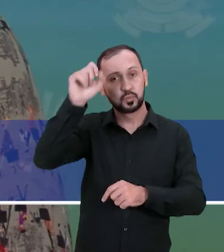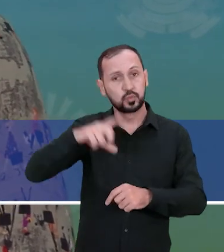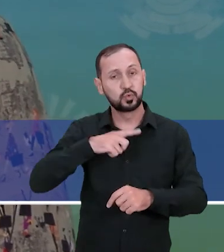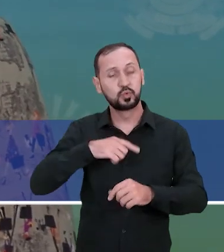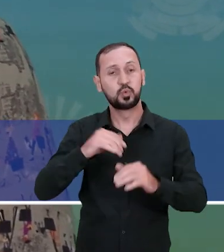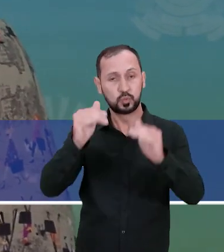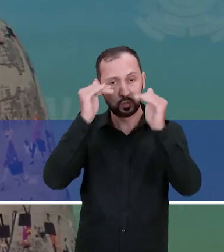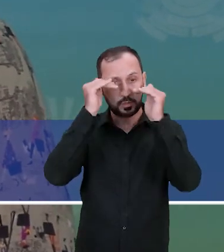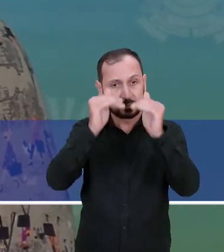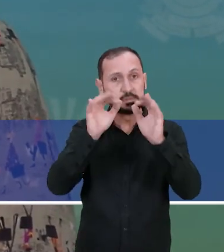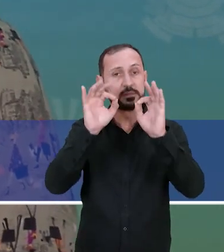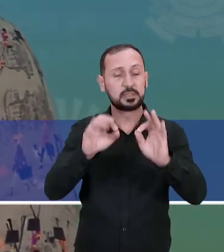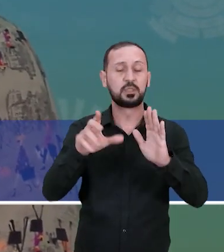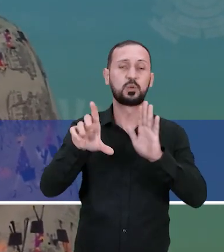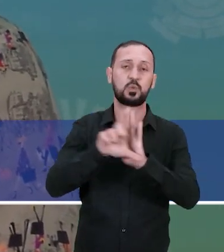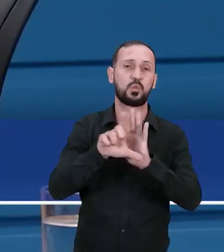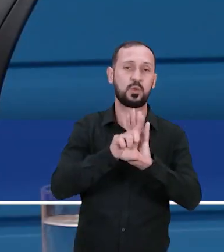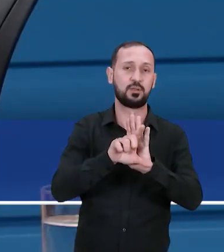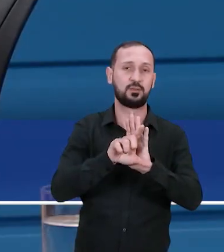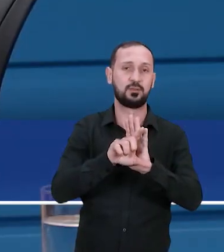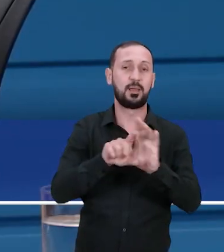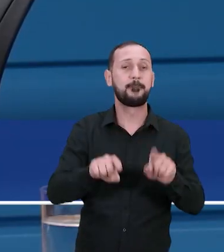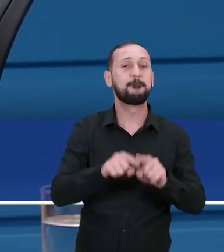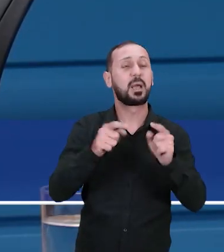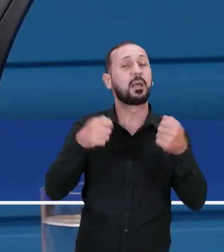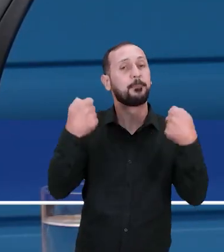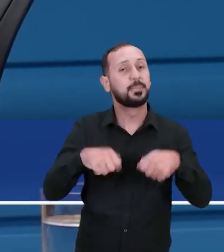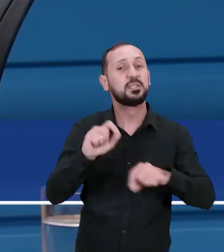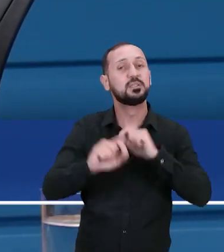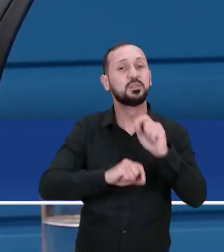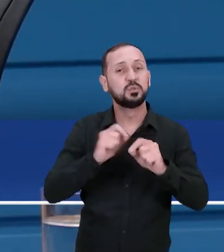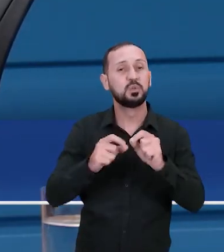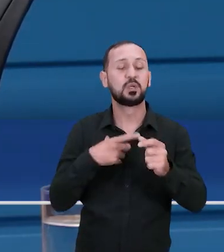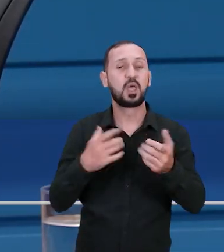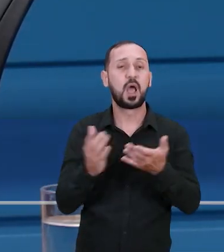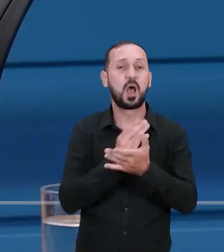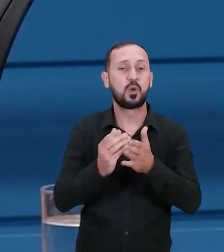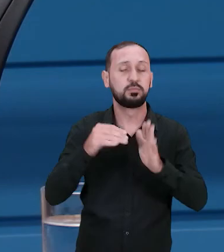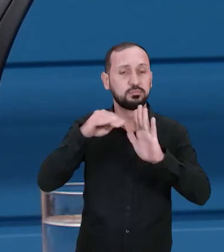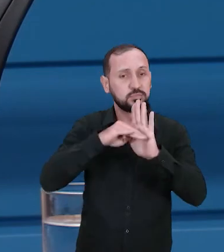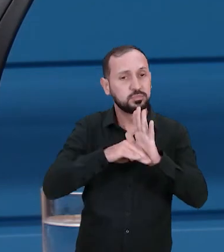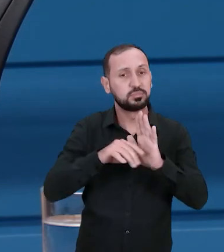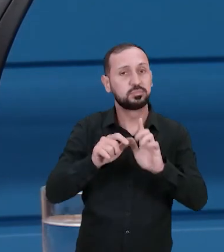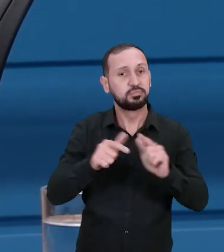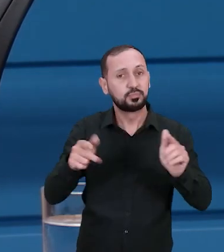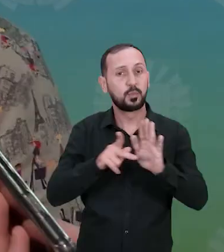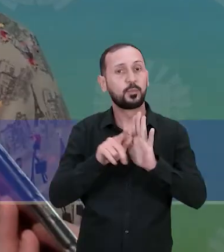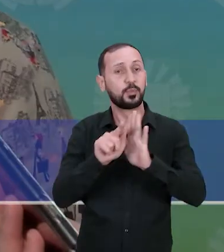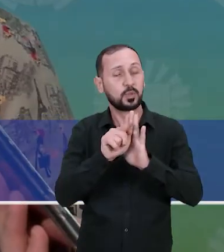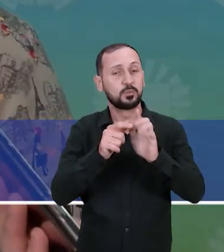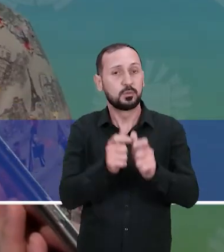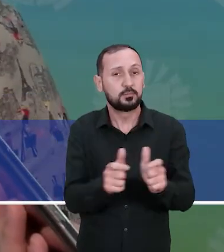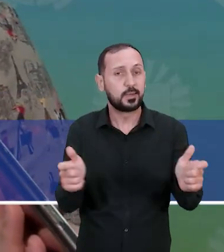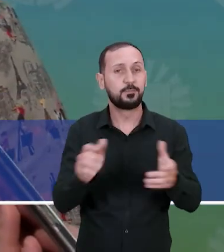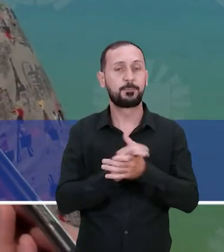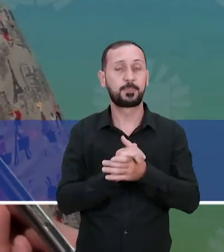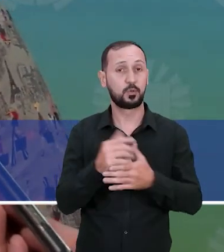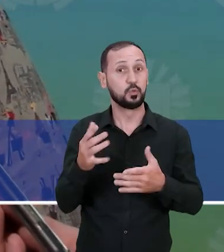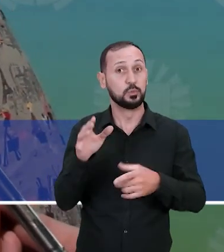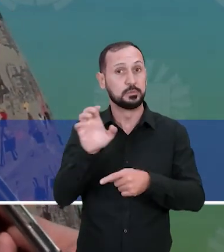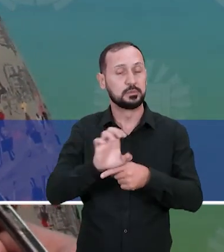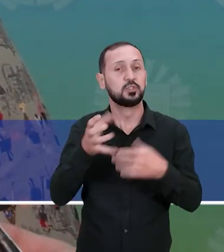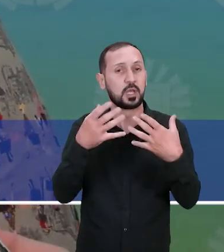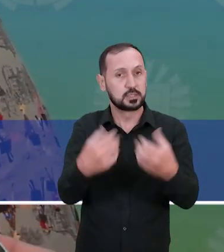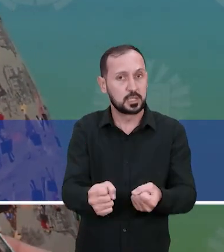com a Lei Orgânica de Segurança Alimentar, mas enfatizou que é preciso ampliar ações e programas. O Estado já aderiu ao